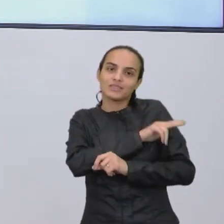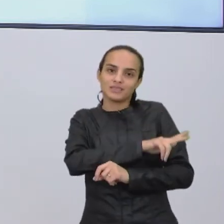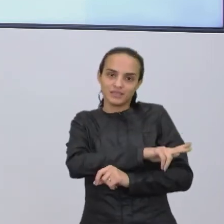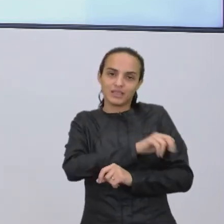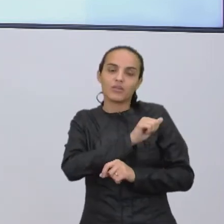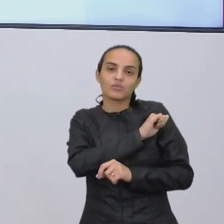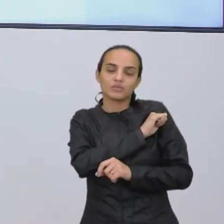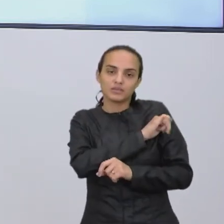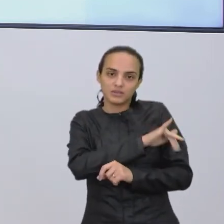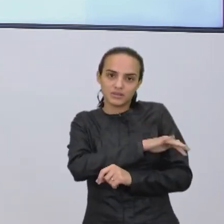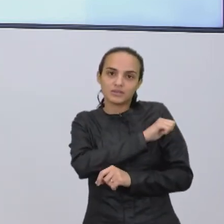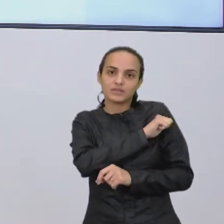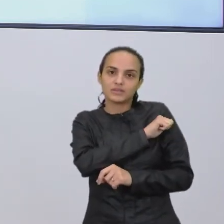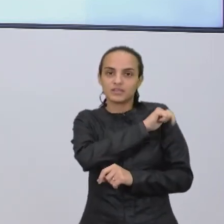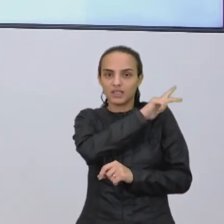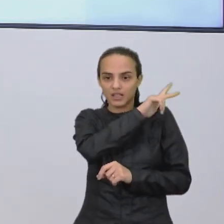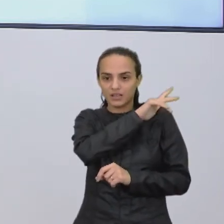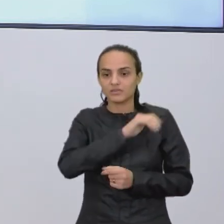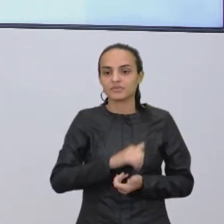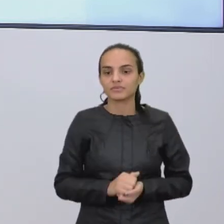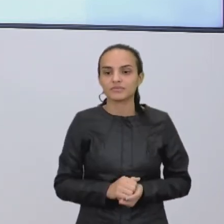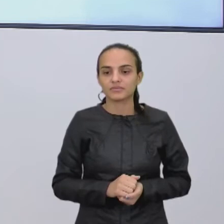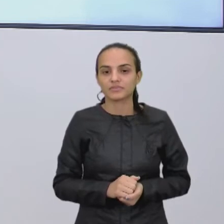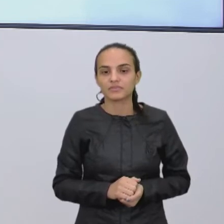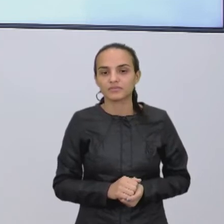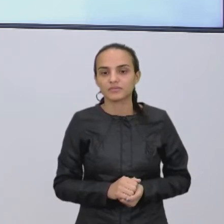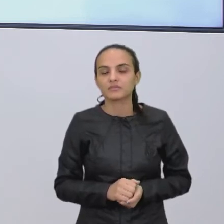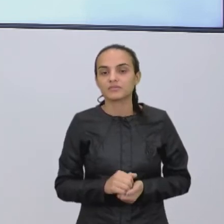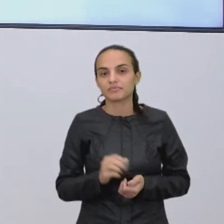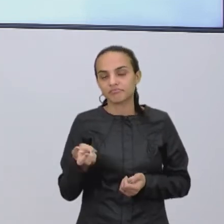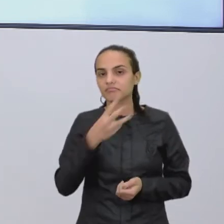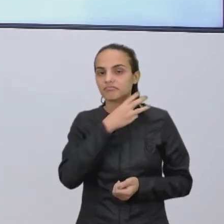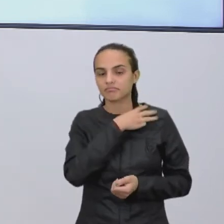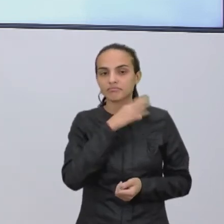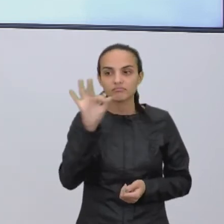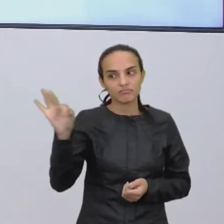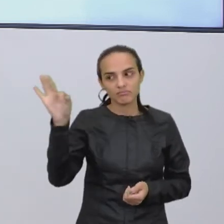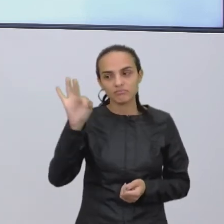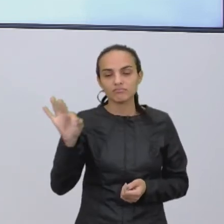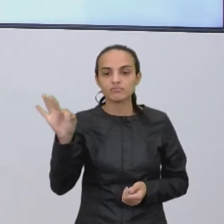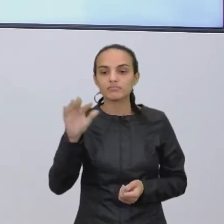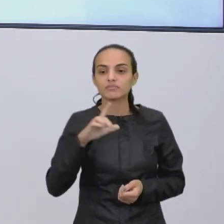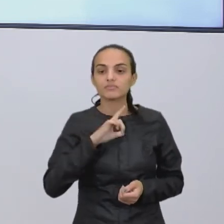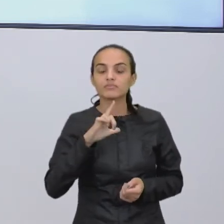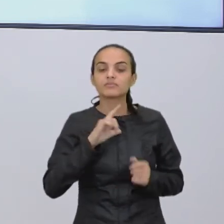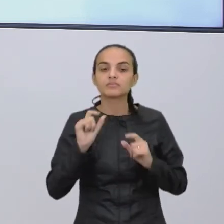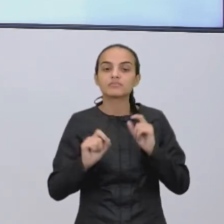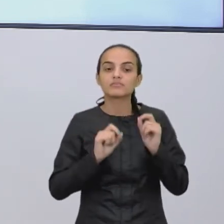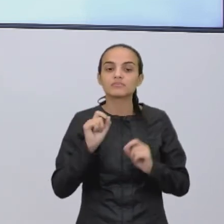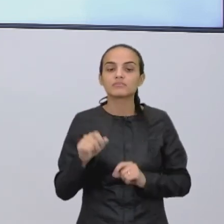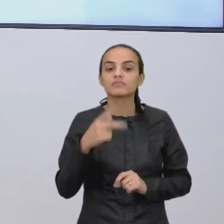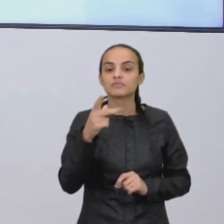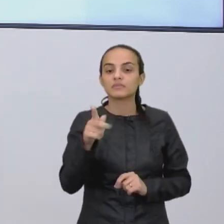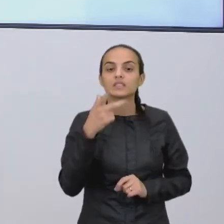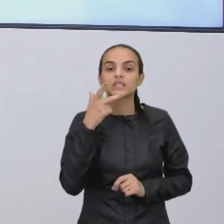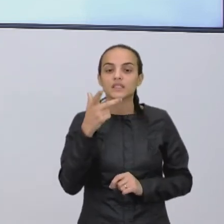anos finais, ensino médio e ensino superior. Perceba que existe o quê, tá? Você está